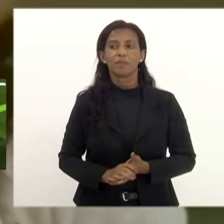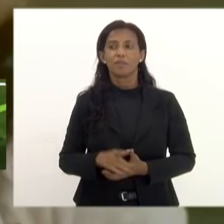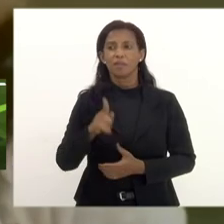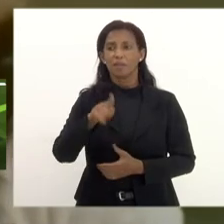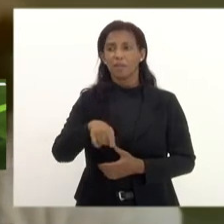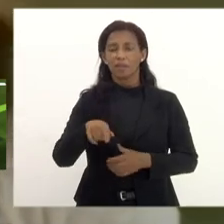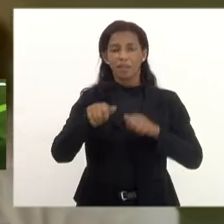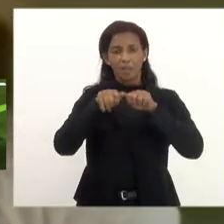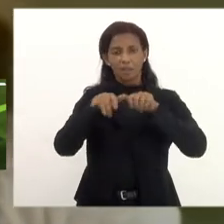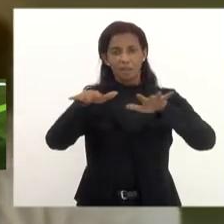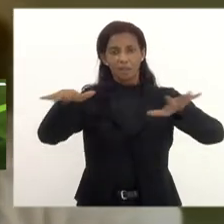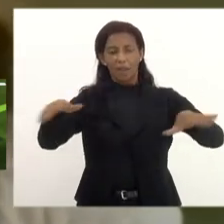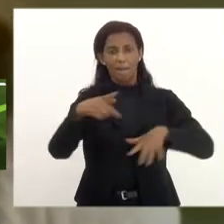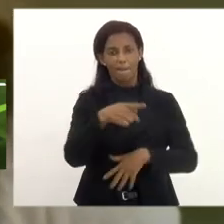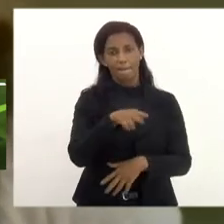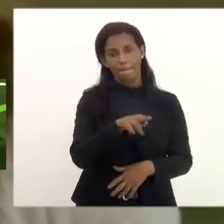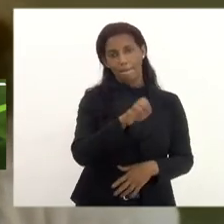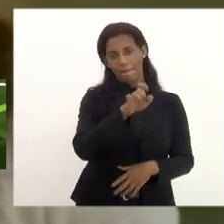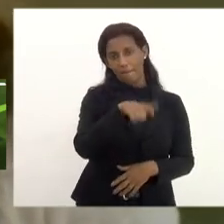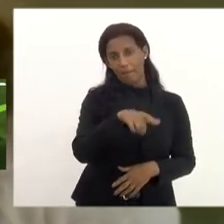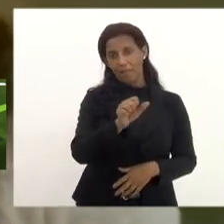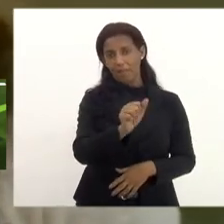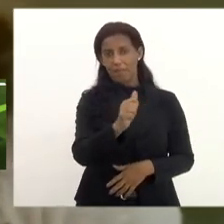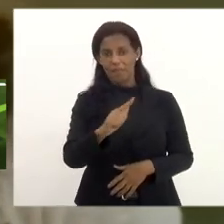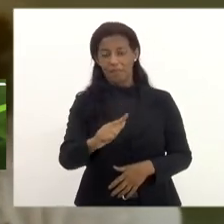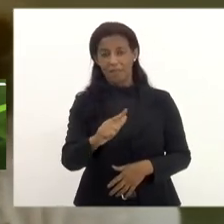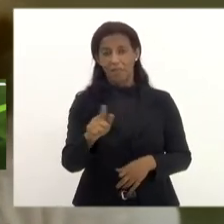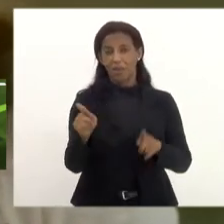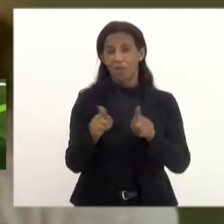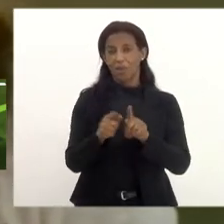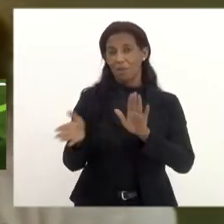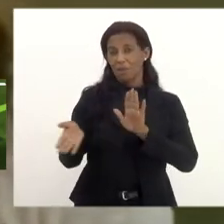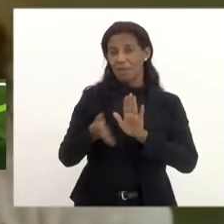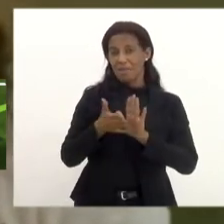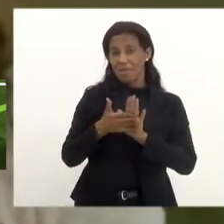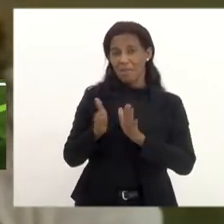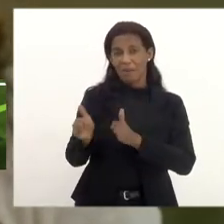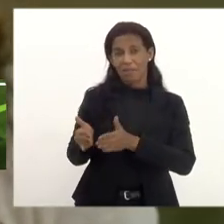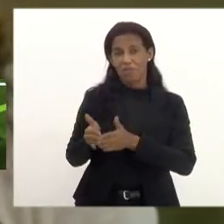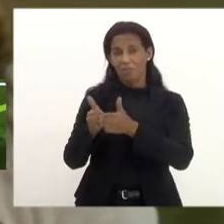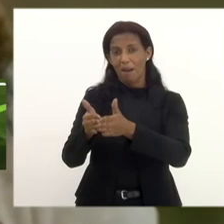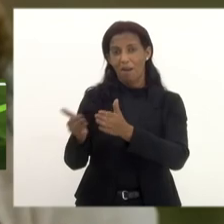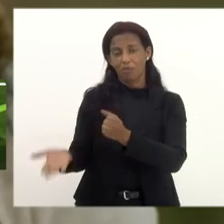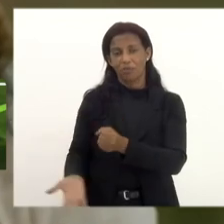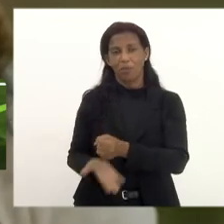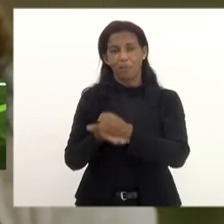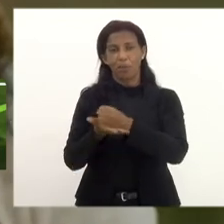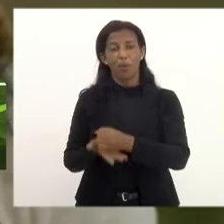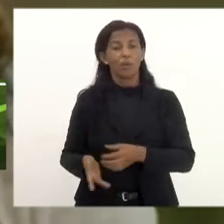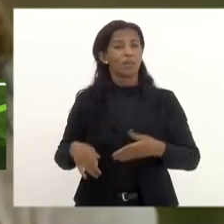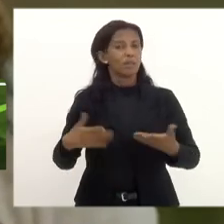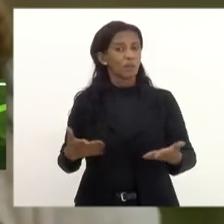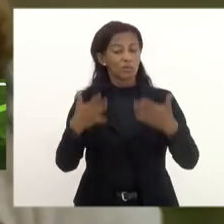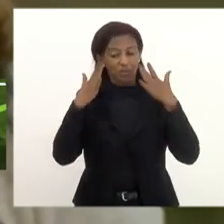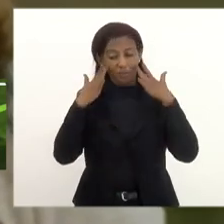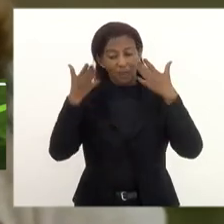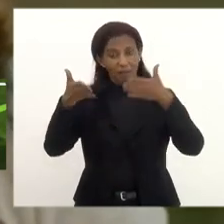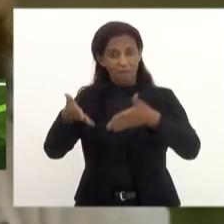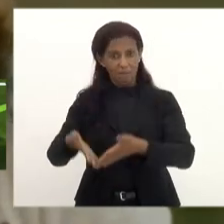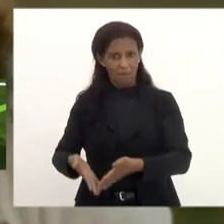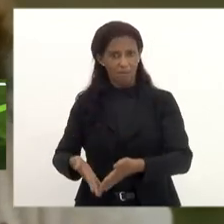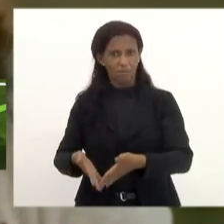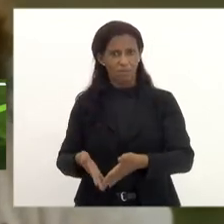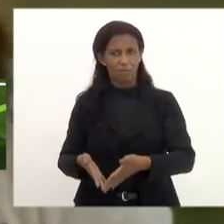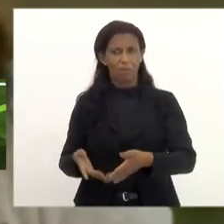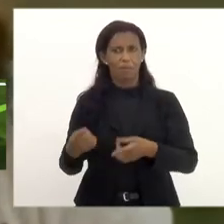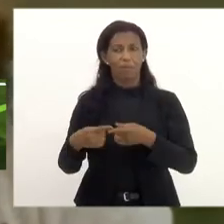a expansão do pré-sal e a expansão da demanda de barcos de apoio. Então, nós temos que estar muito atentos a isso